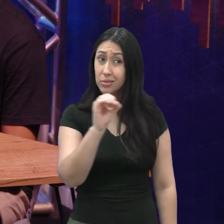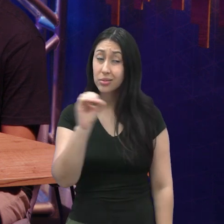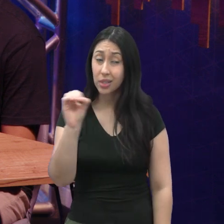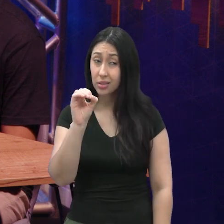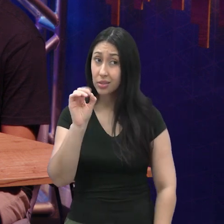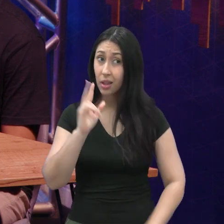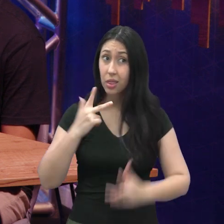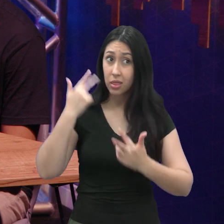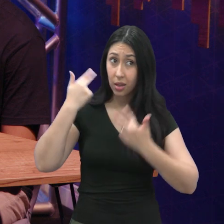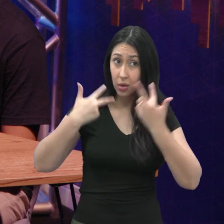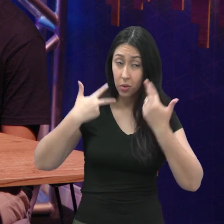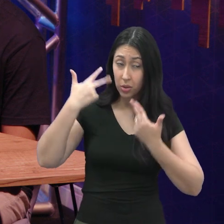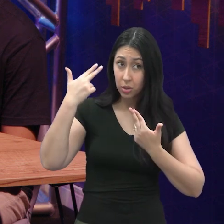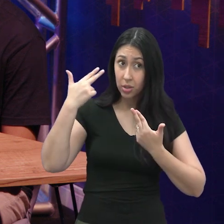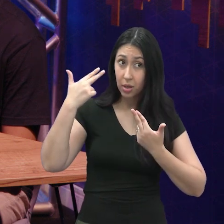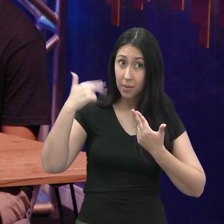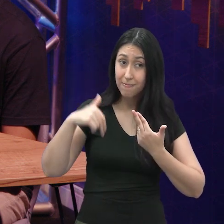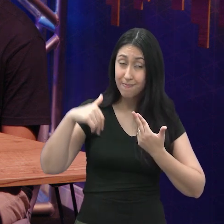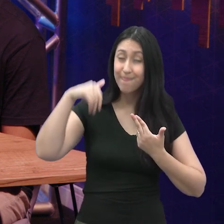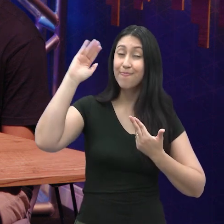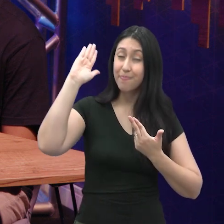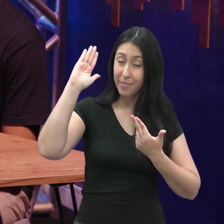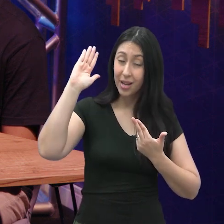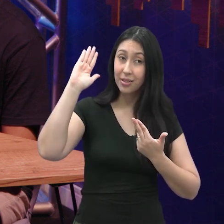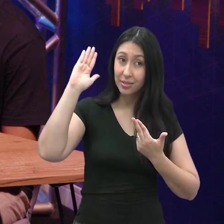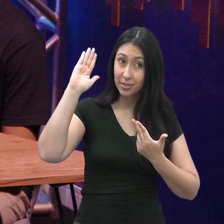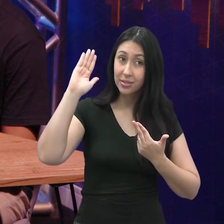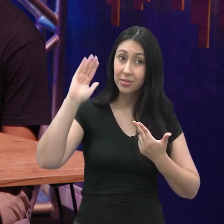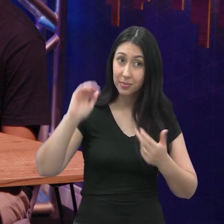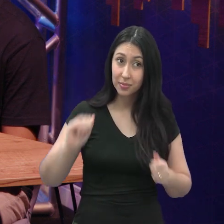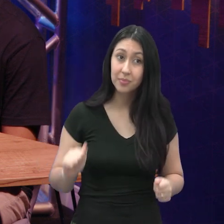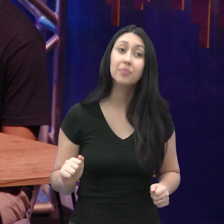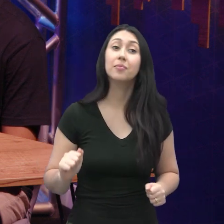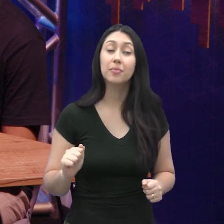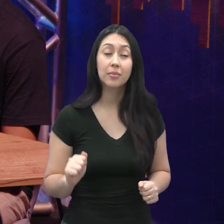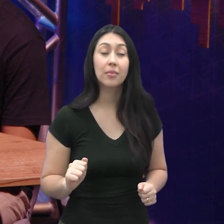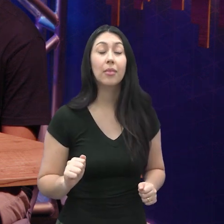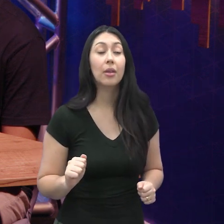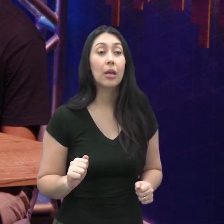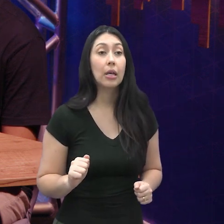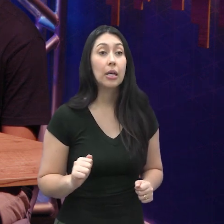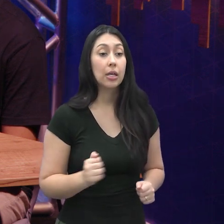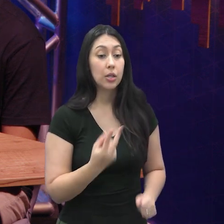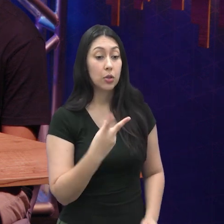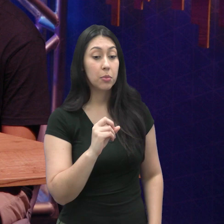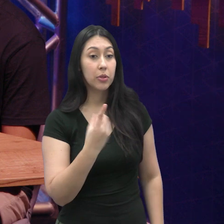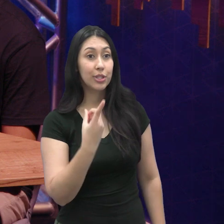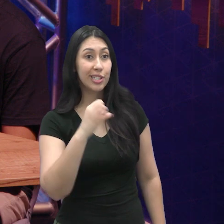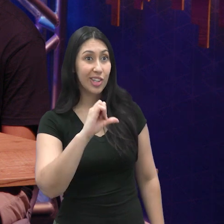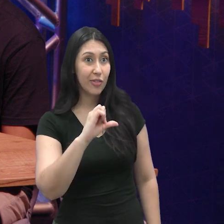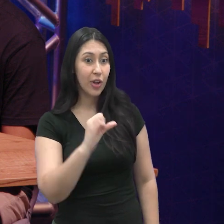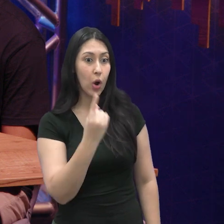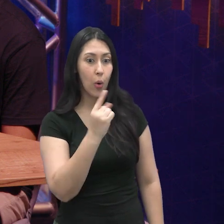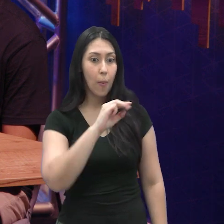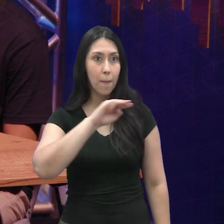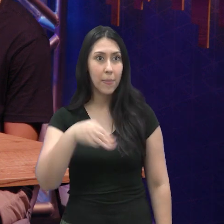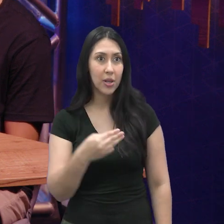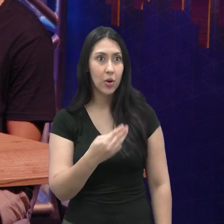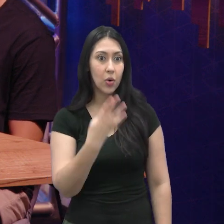né? 1.498, mais do que 1.498 cirurgias. 2019, mais